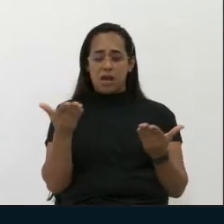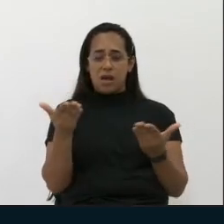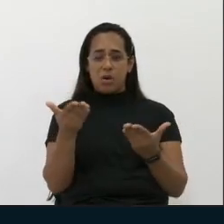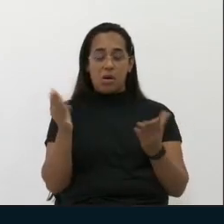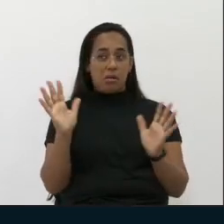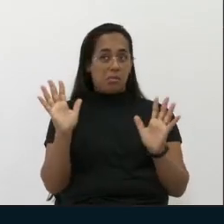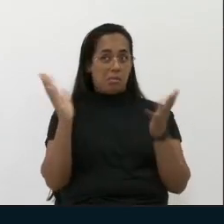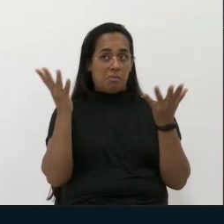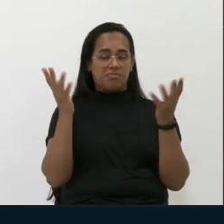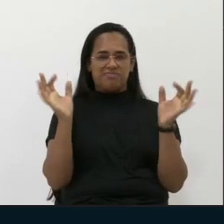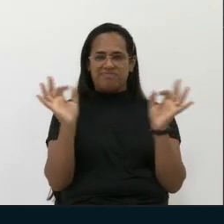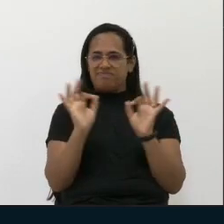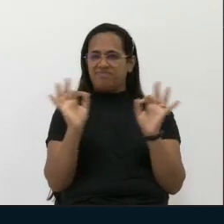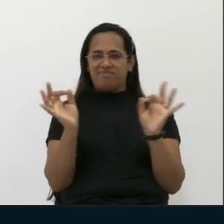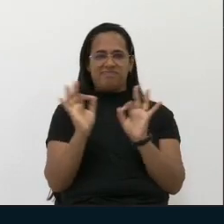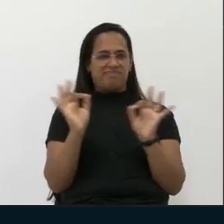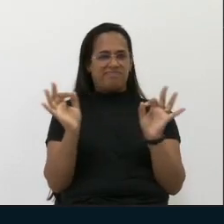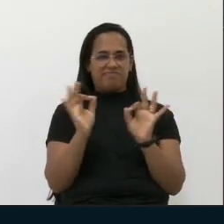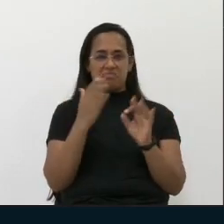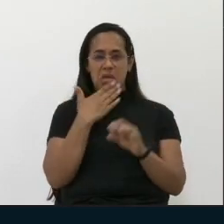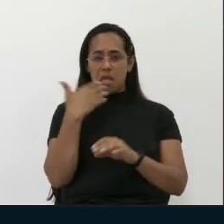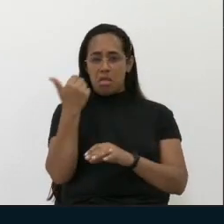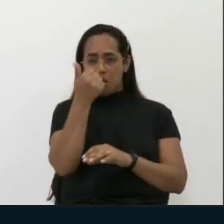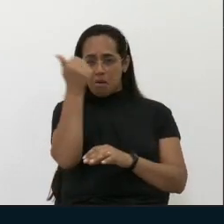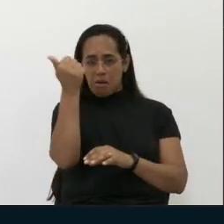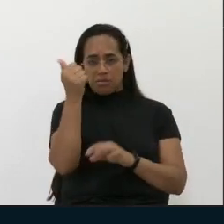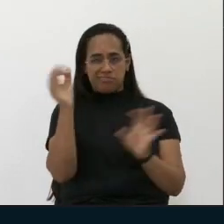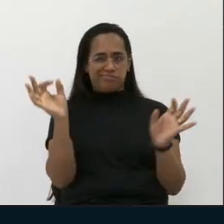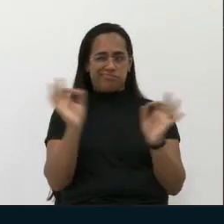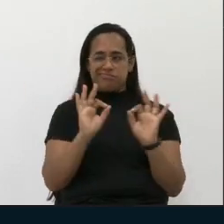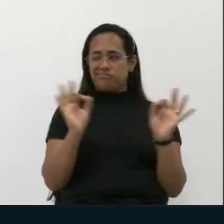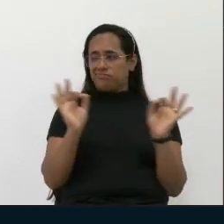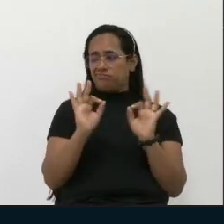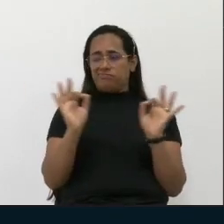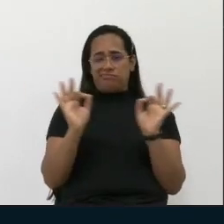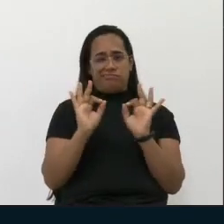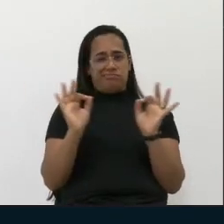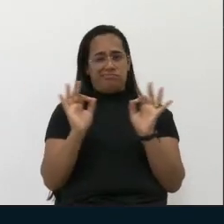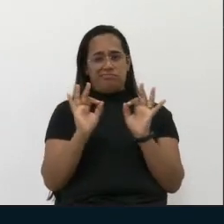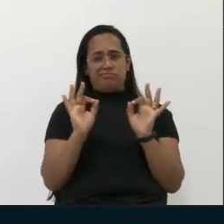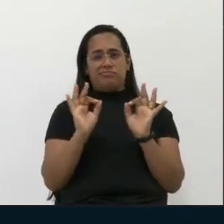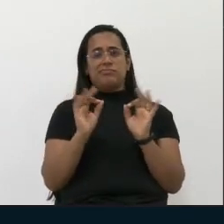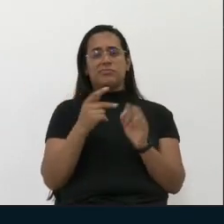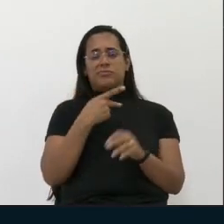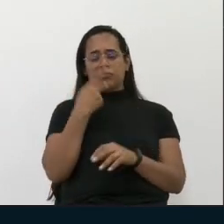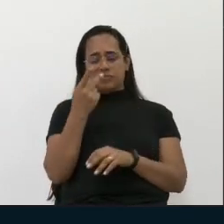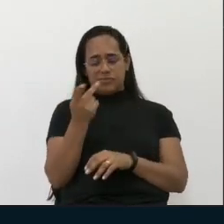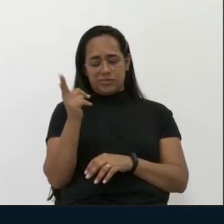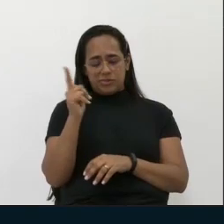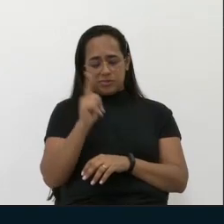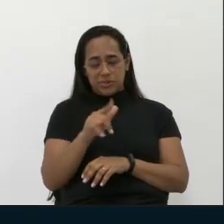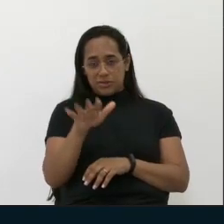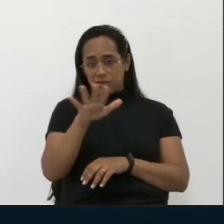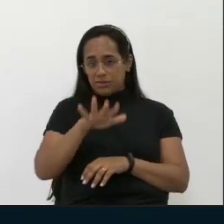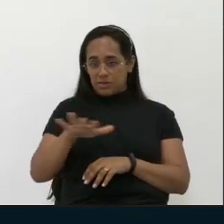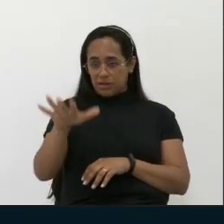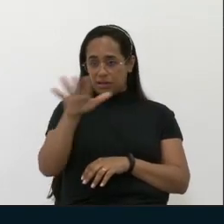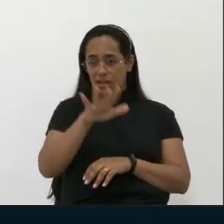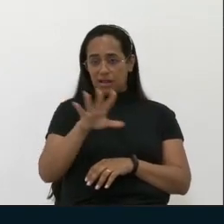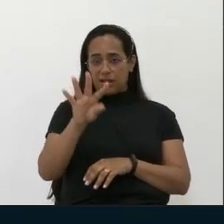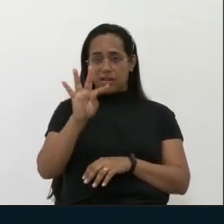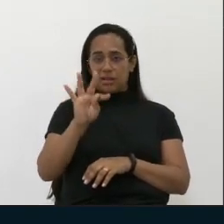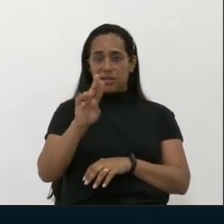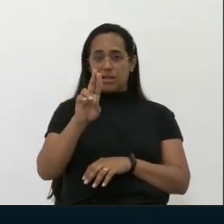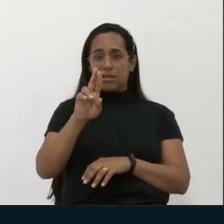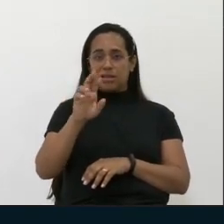para a cidade, não acrescenta nada para a população garulhense. Repito, o Trevo de Bom Sucesso não é uma solução para quem